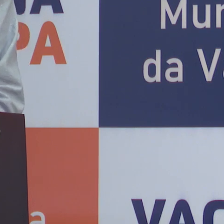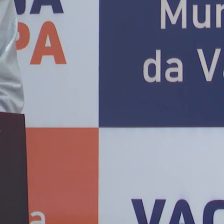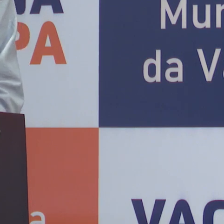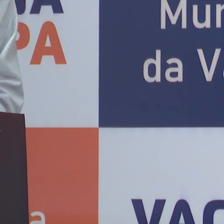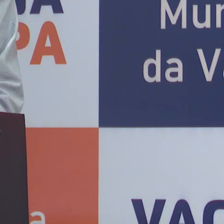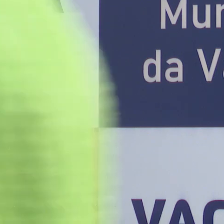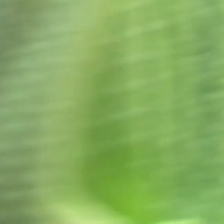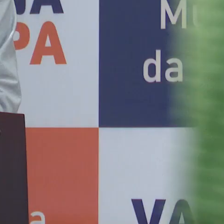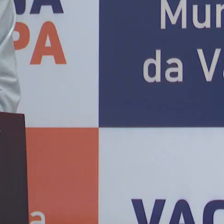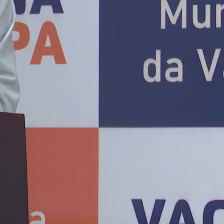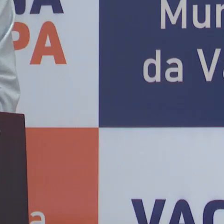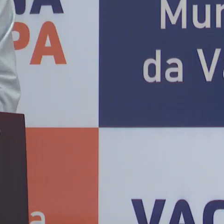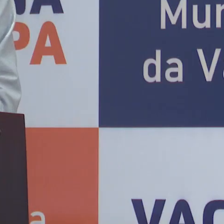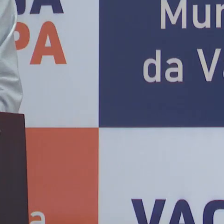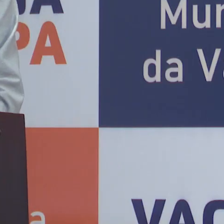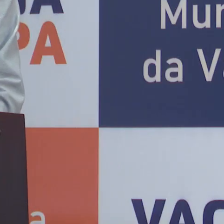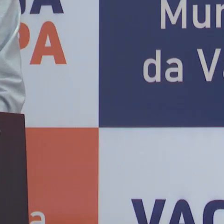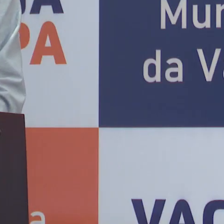Saúde.